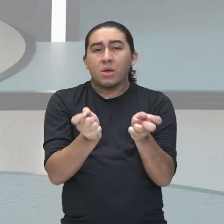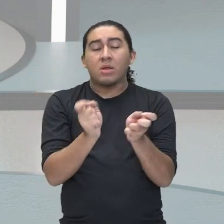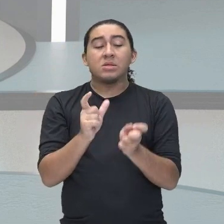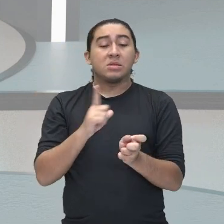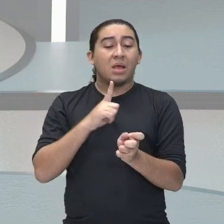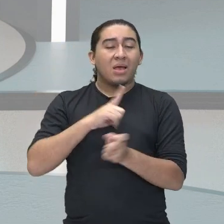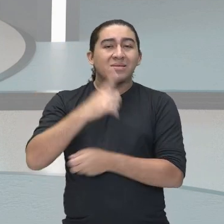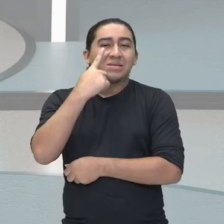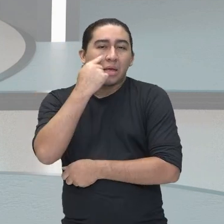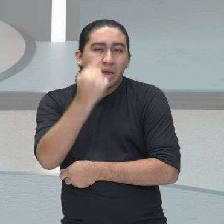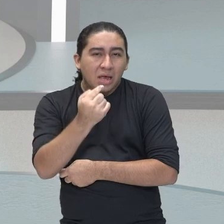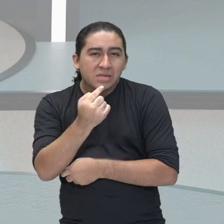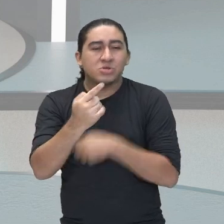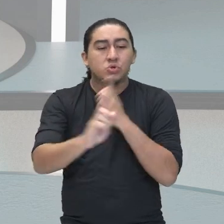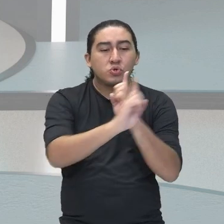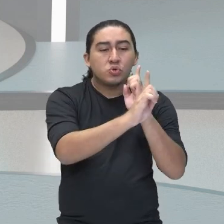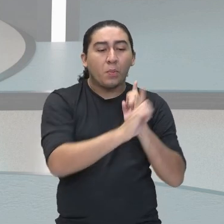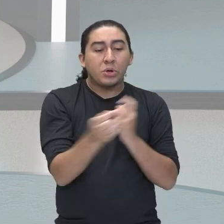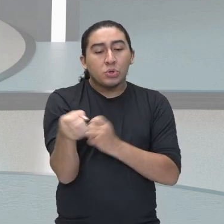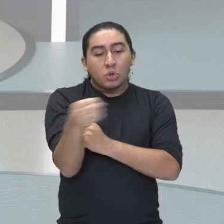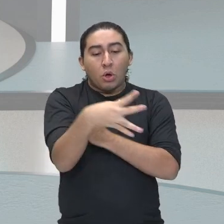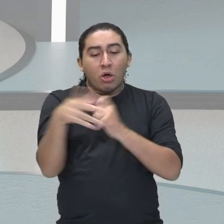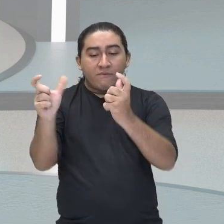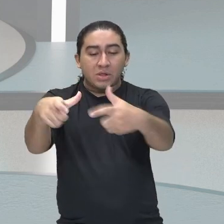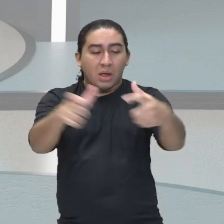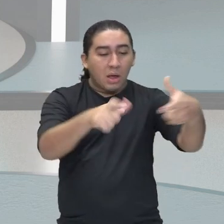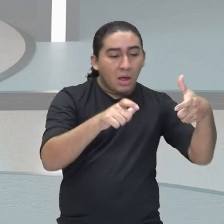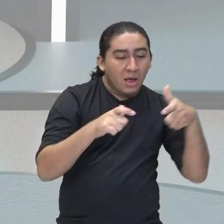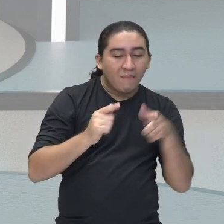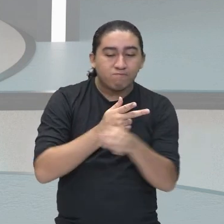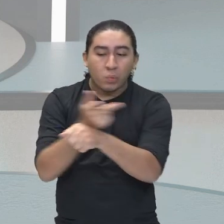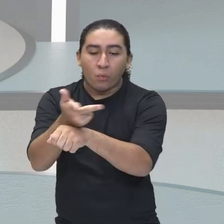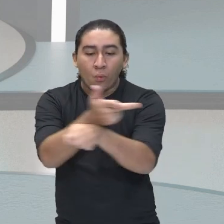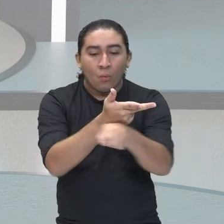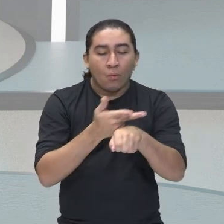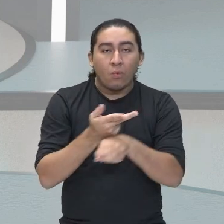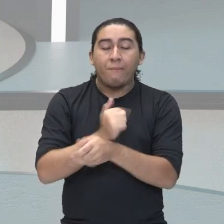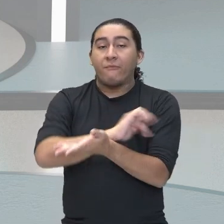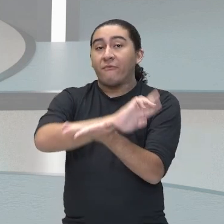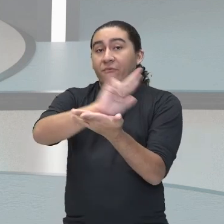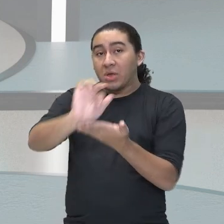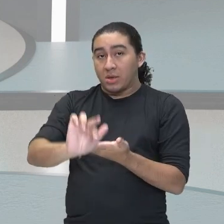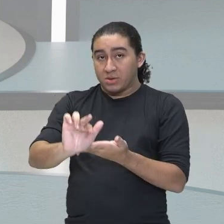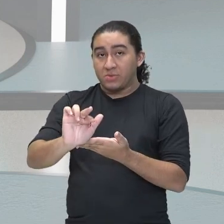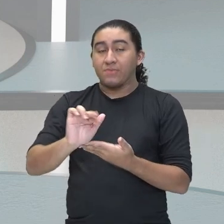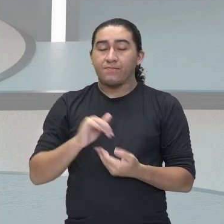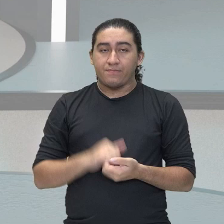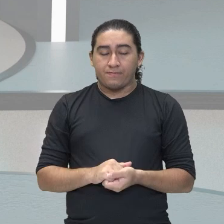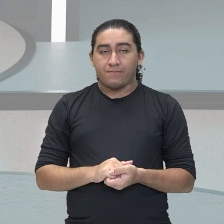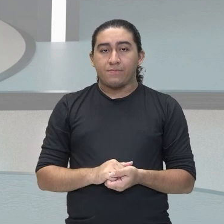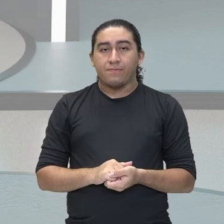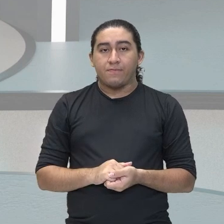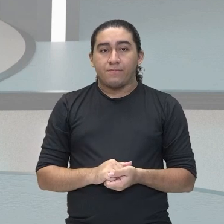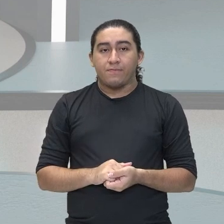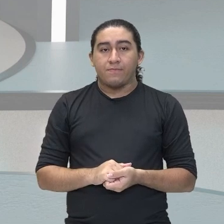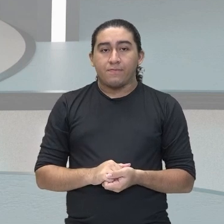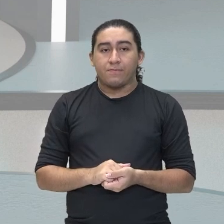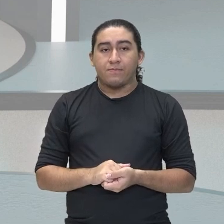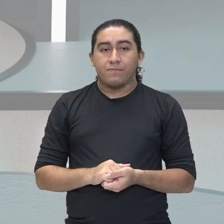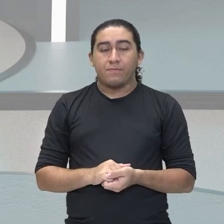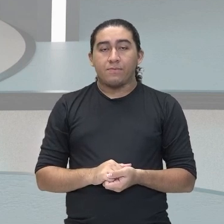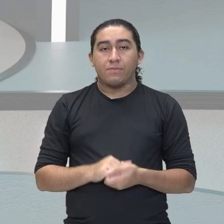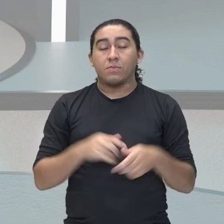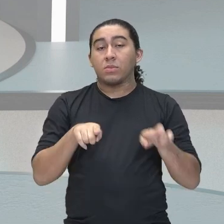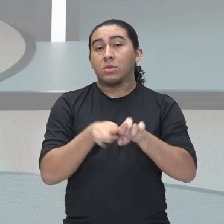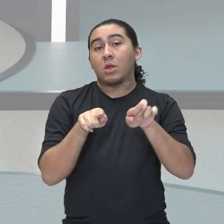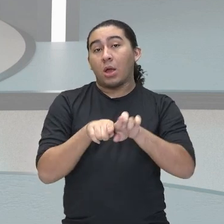aquelas comitivas para sair em busca de terras, descobrimentos de terras, certo? E a reforma